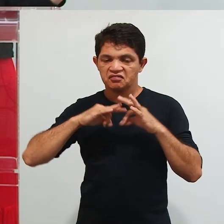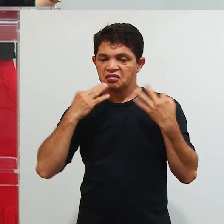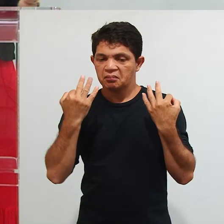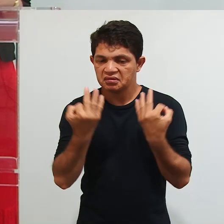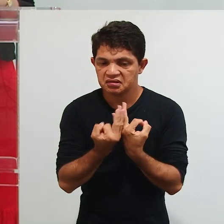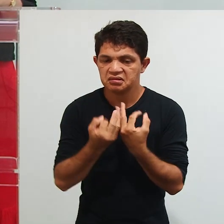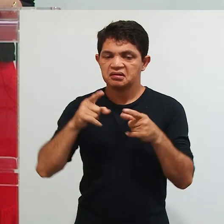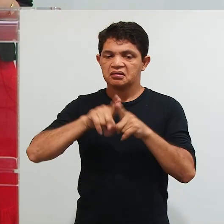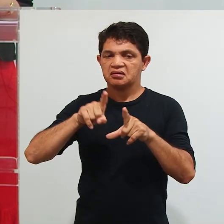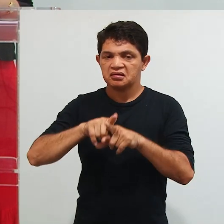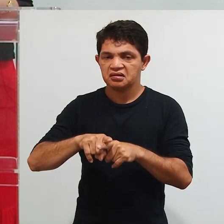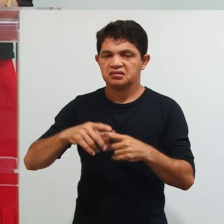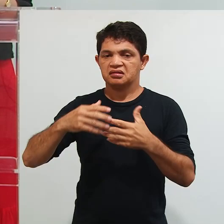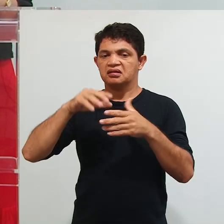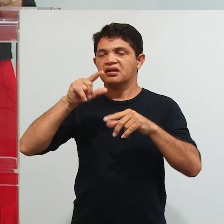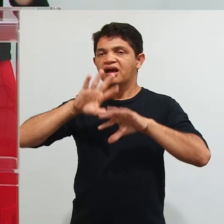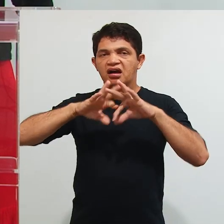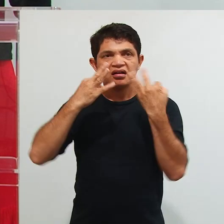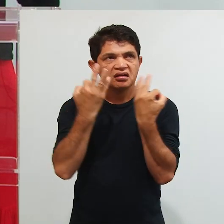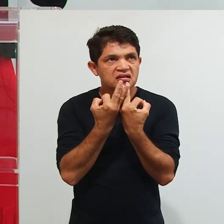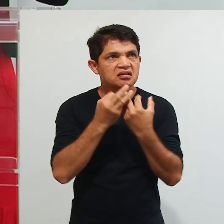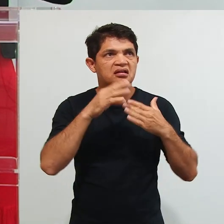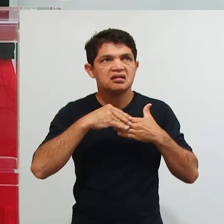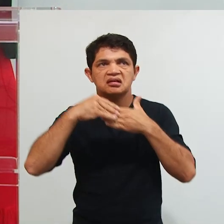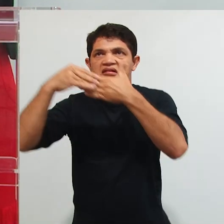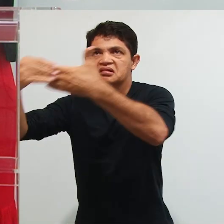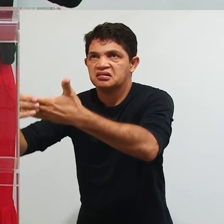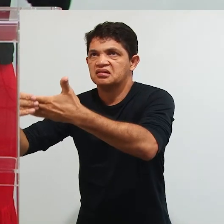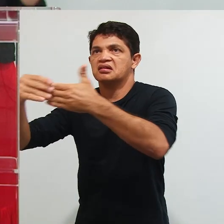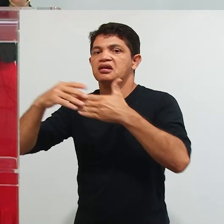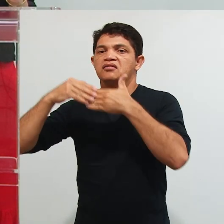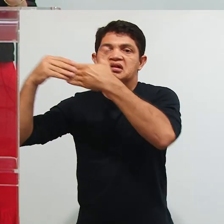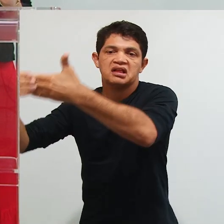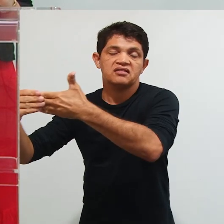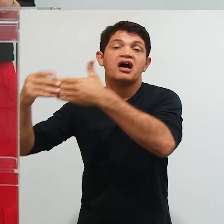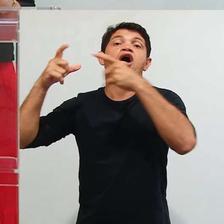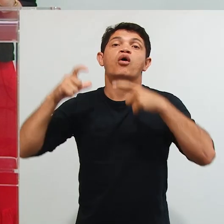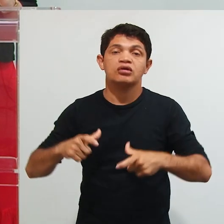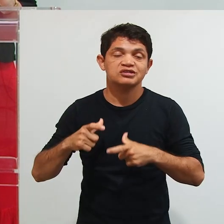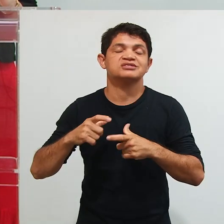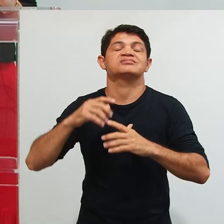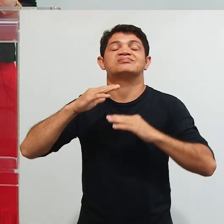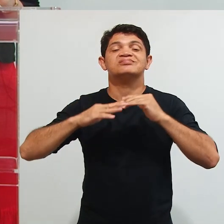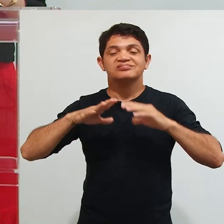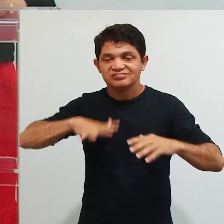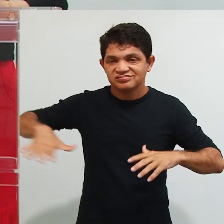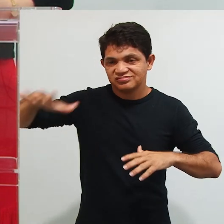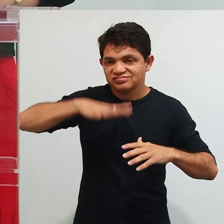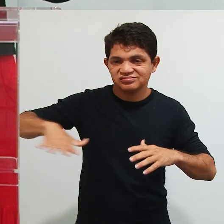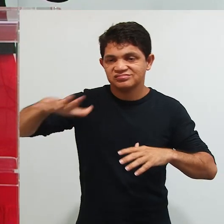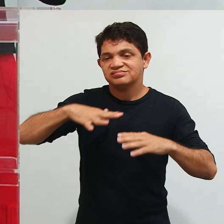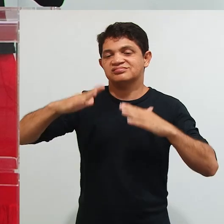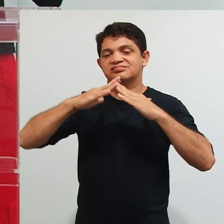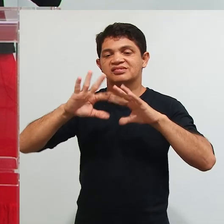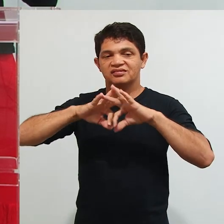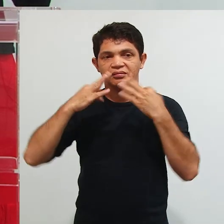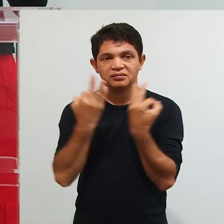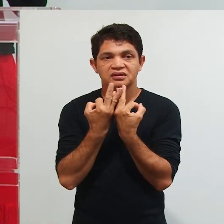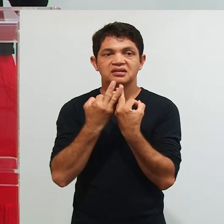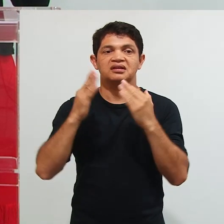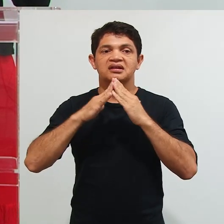alguma coisa e essa criança é retirada, e ela vai, por exemplo, para um abrigo, né? E ali,